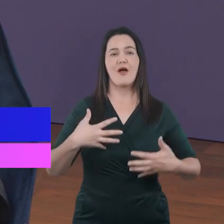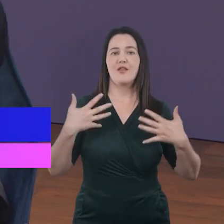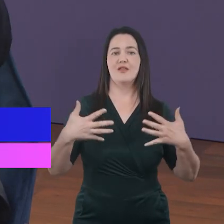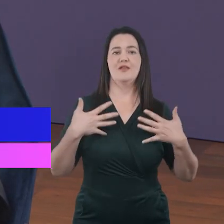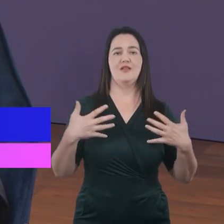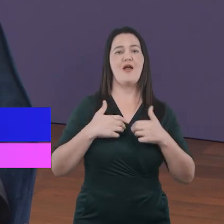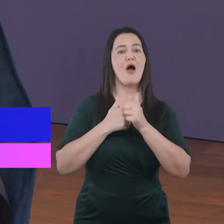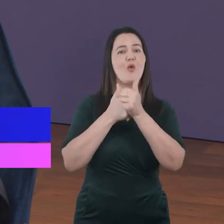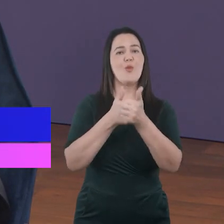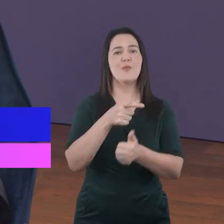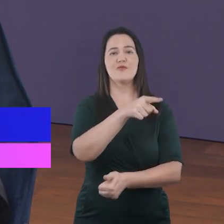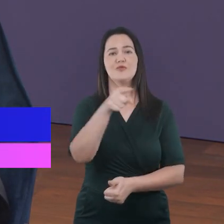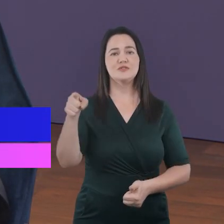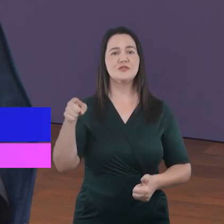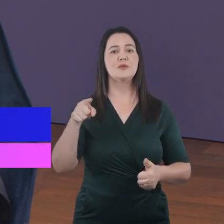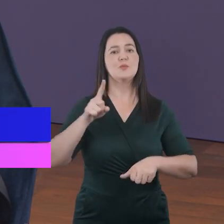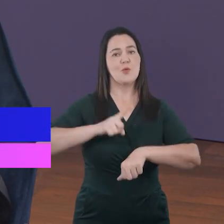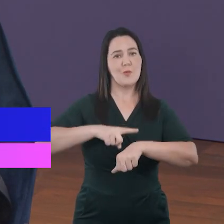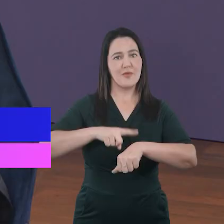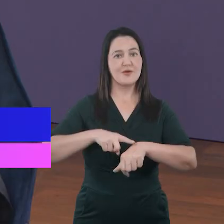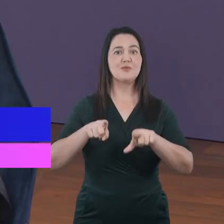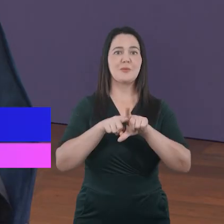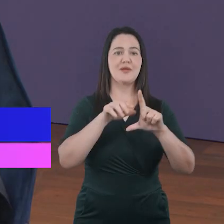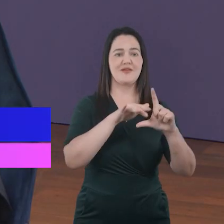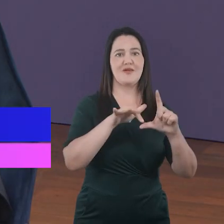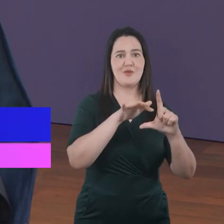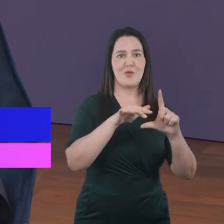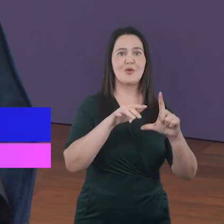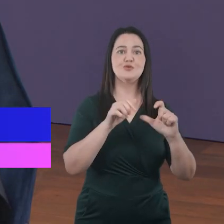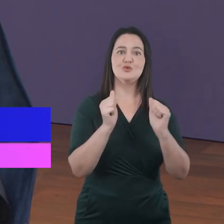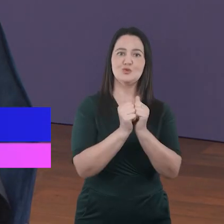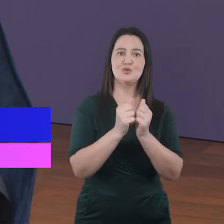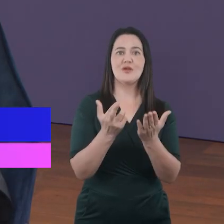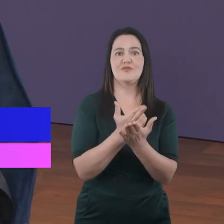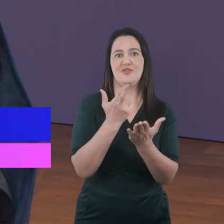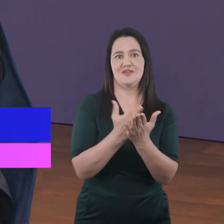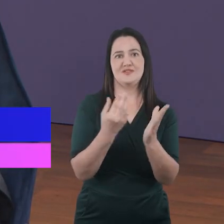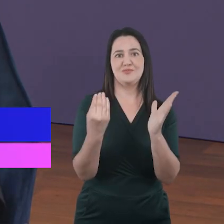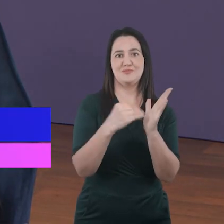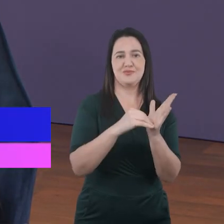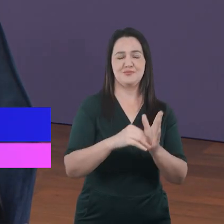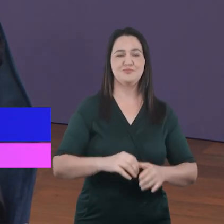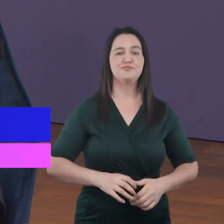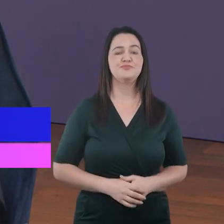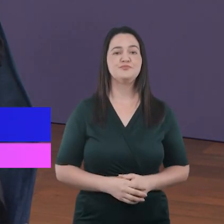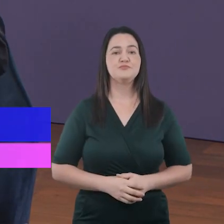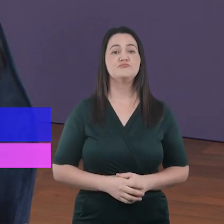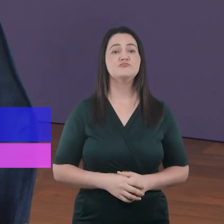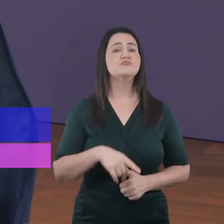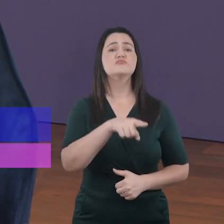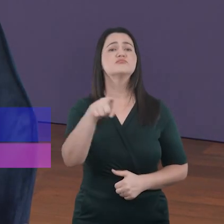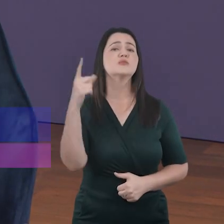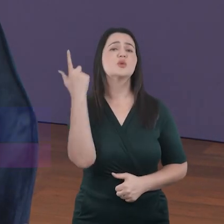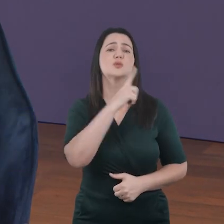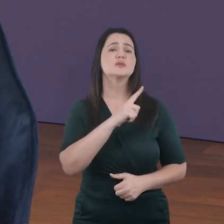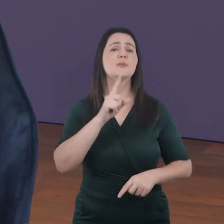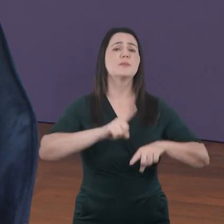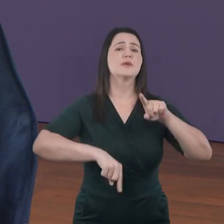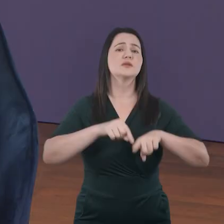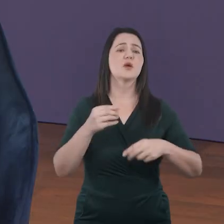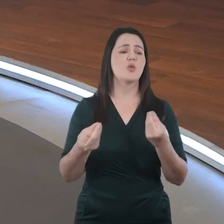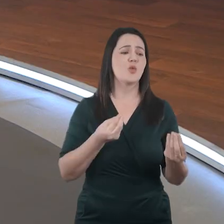Novo Tempo, da nossa escola bíblica para você, e eu vou ter a alegria de te acompanhar também aqui nesse guia de estudos, tá